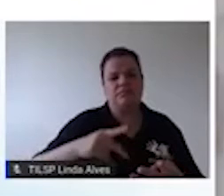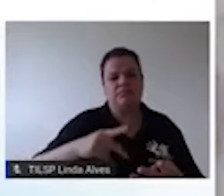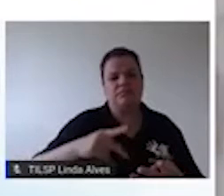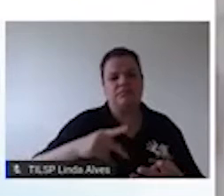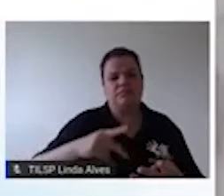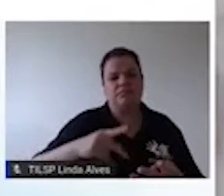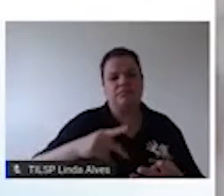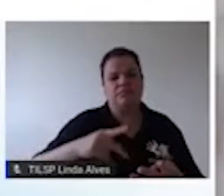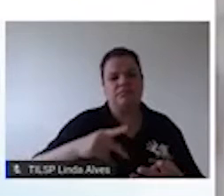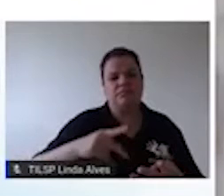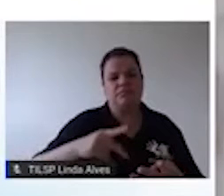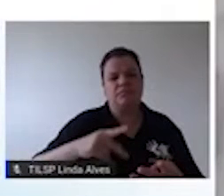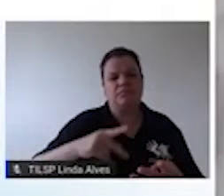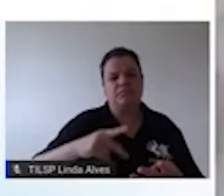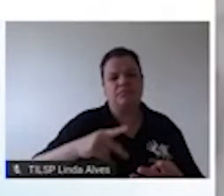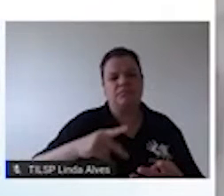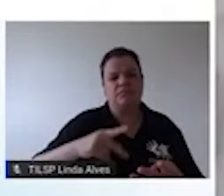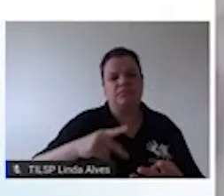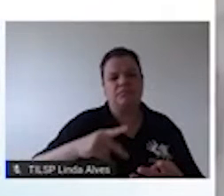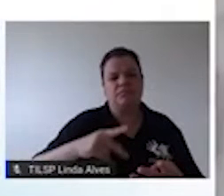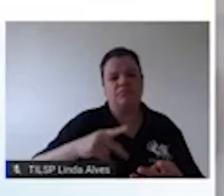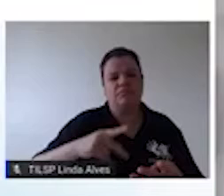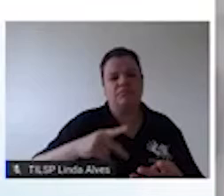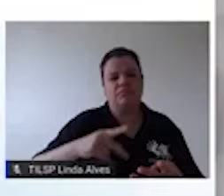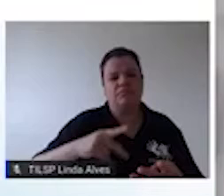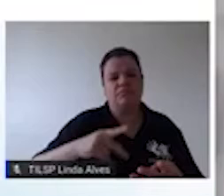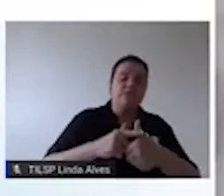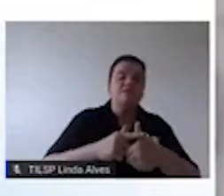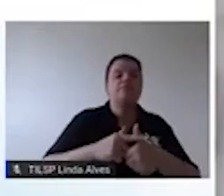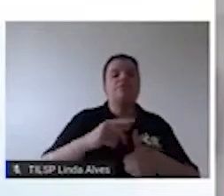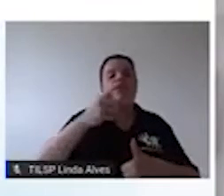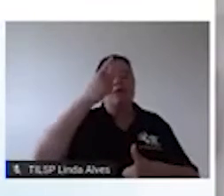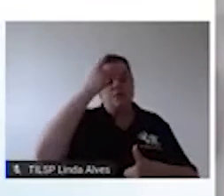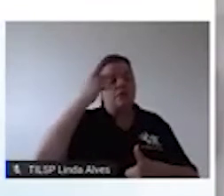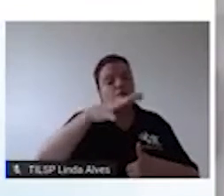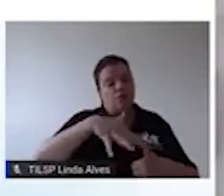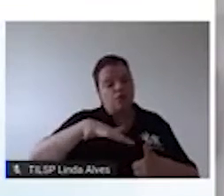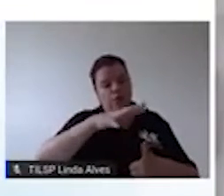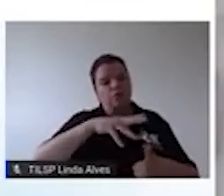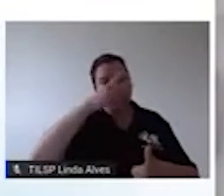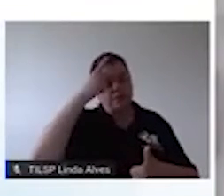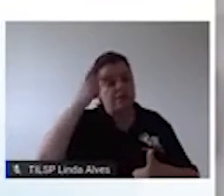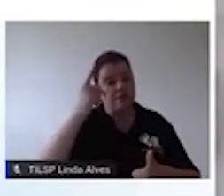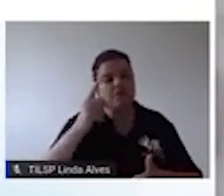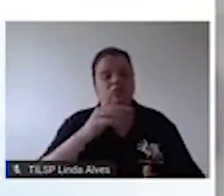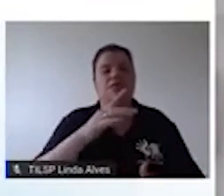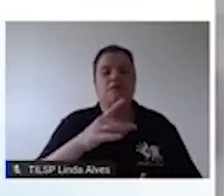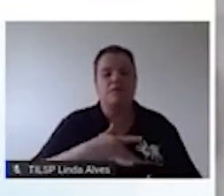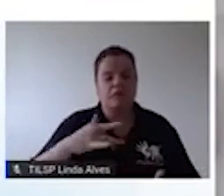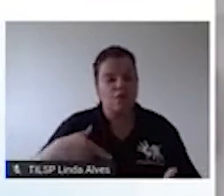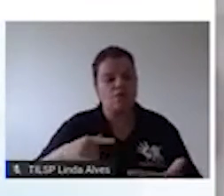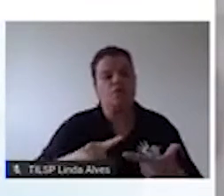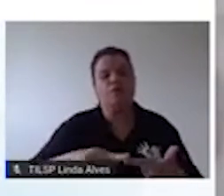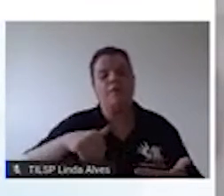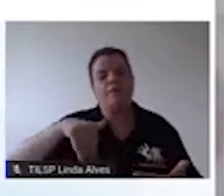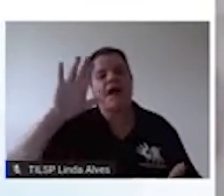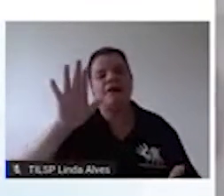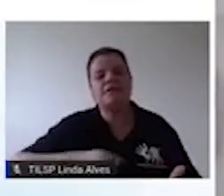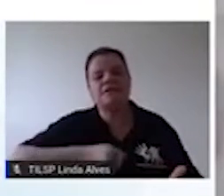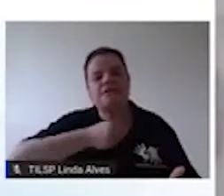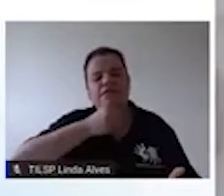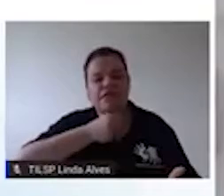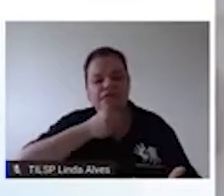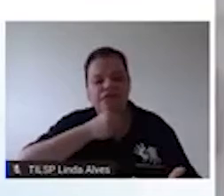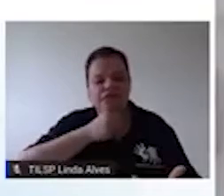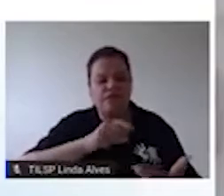grave e de morrer pela doença. Então, vai se começar pelo pessoal da saúde que está na linha de frente, pelos mais velhos, pelas